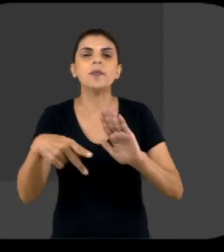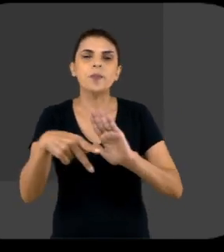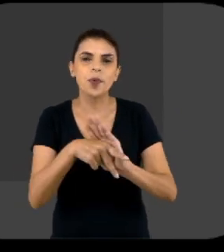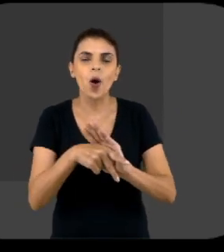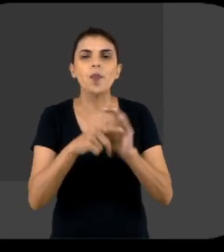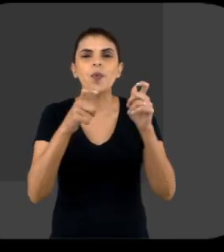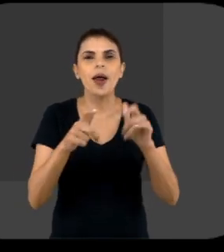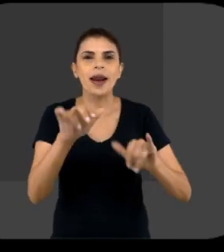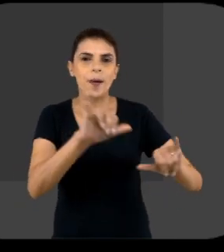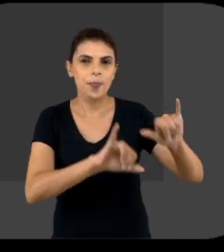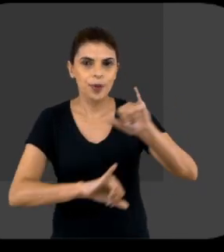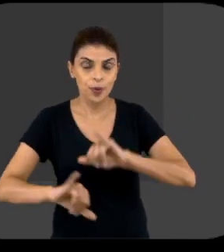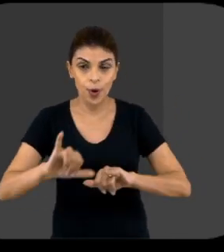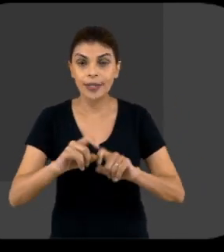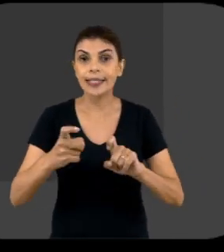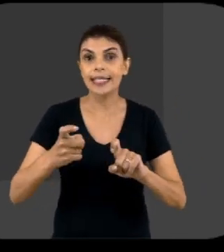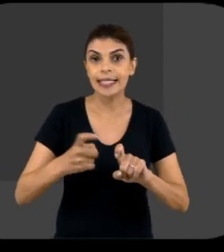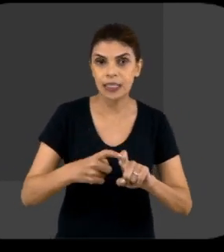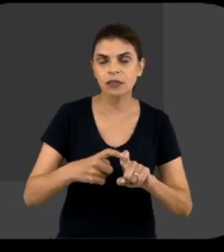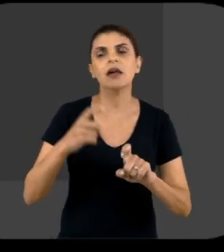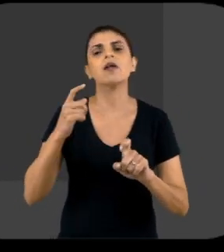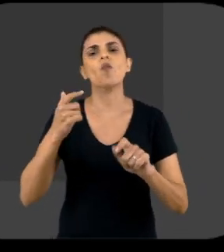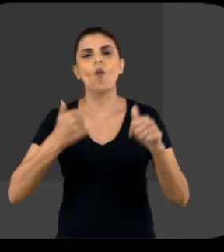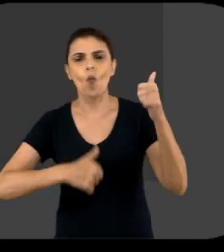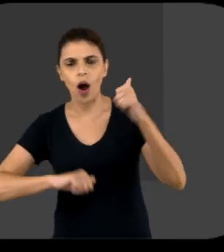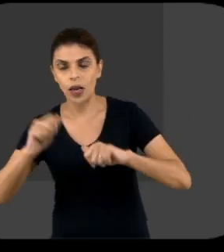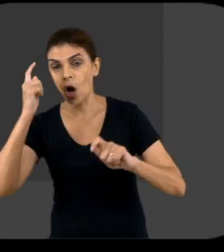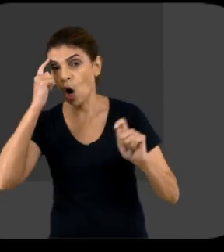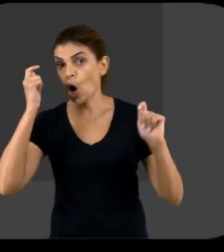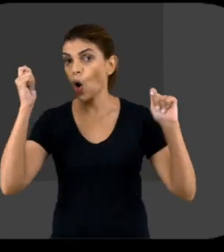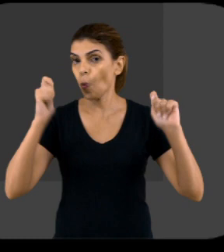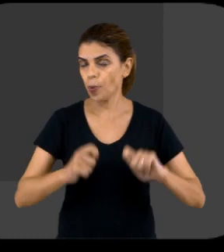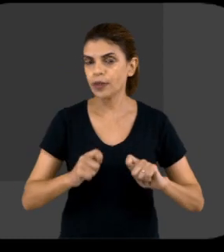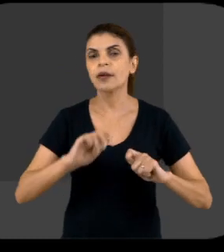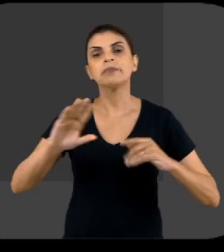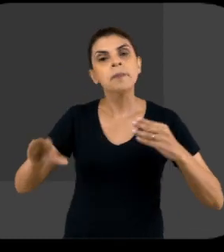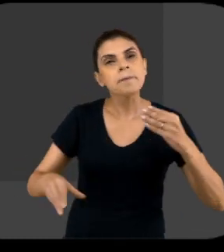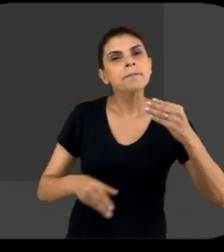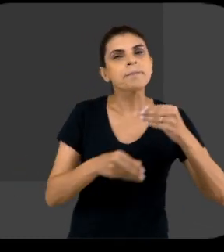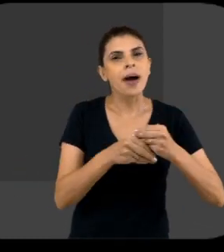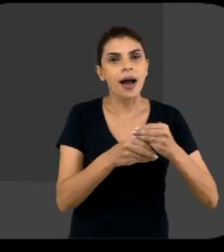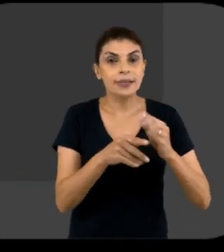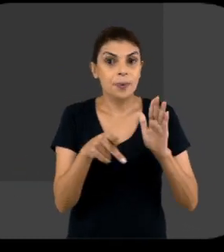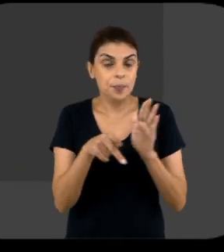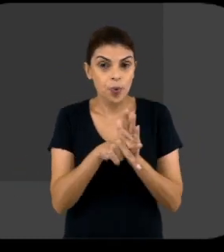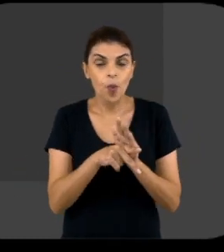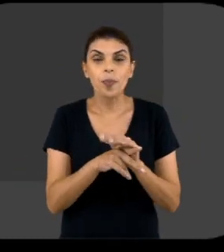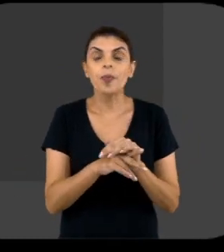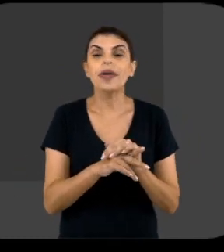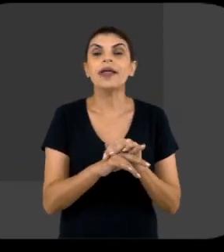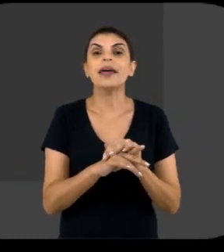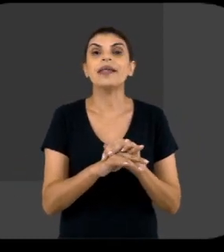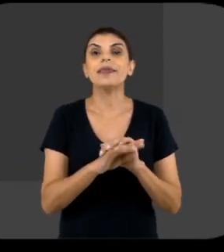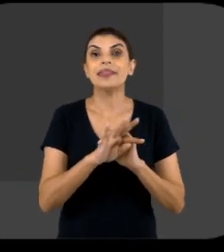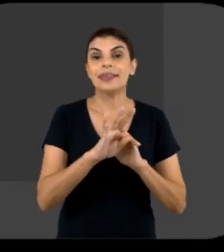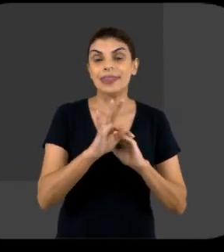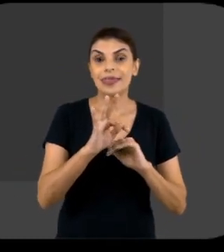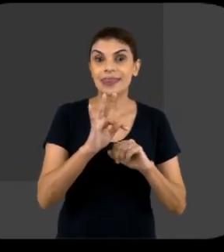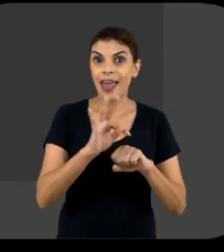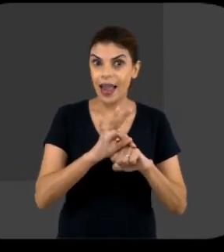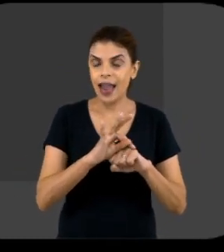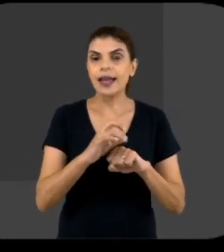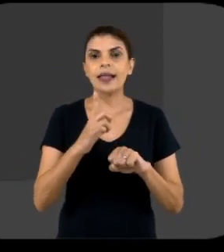ela tem requisitos de qualidade e competência e fala, além da parte técnica e segurança dos